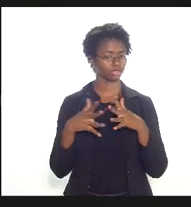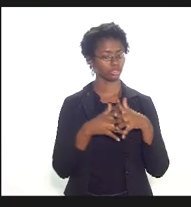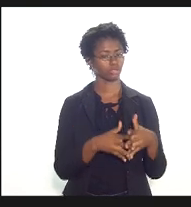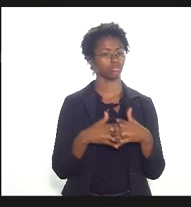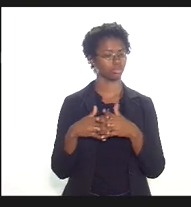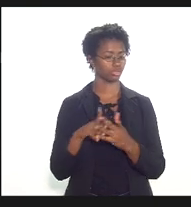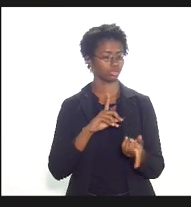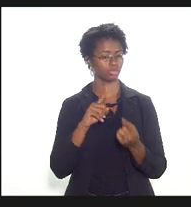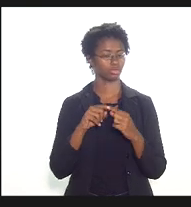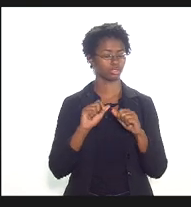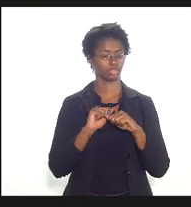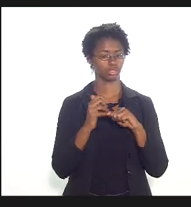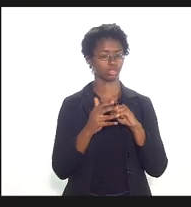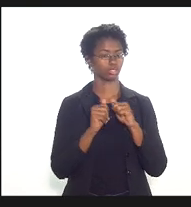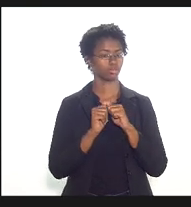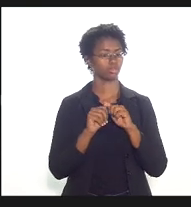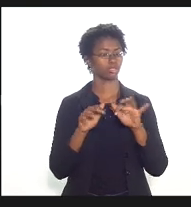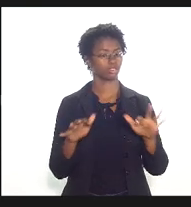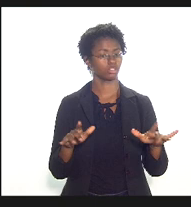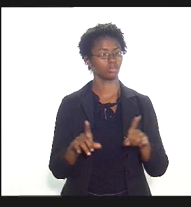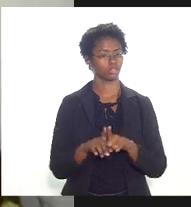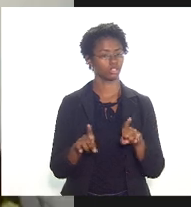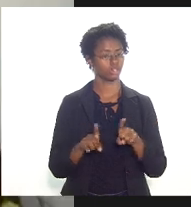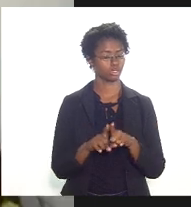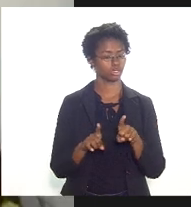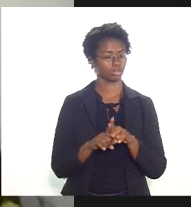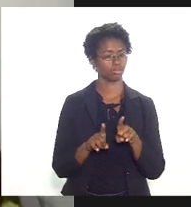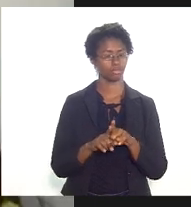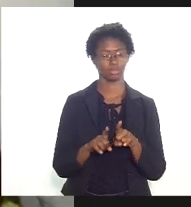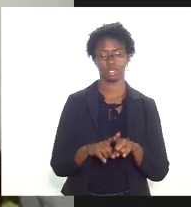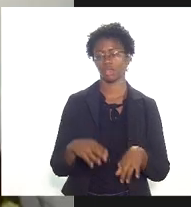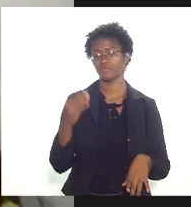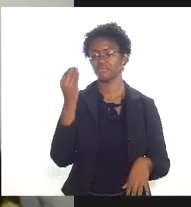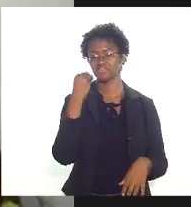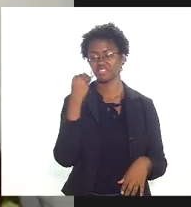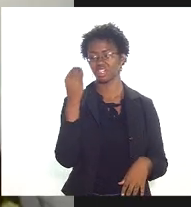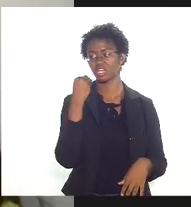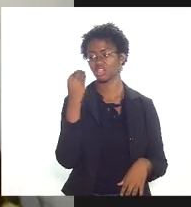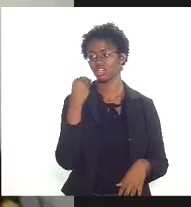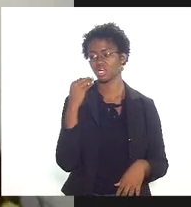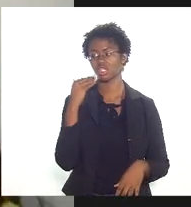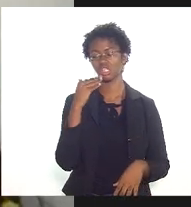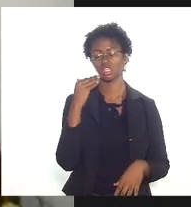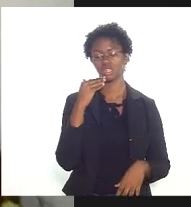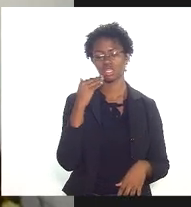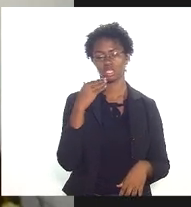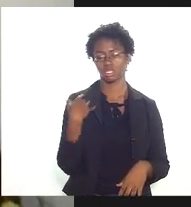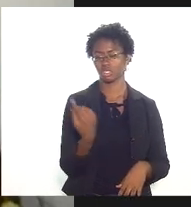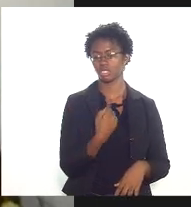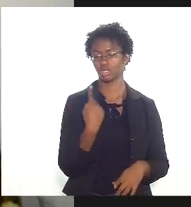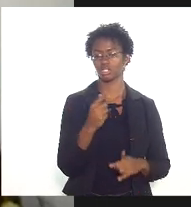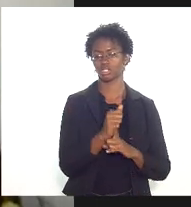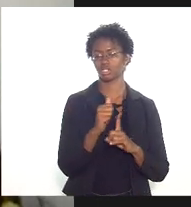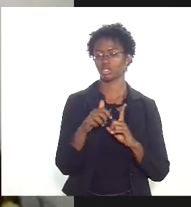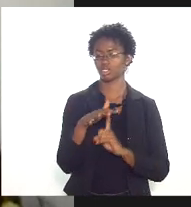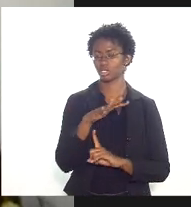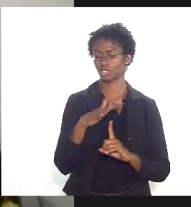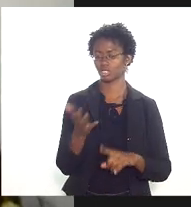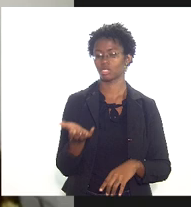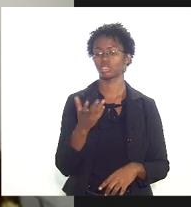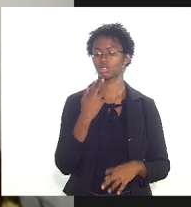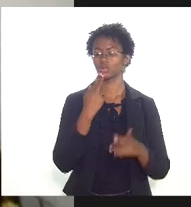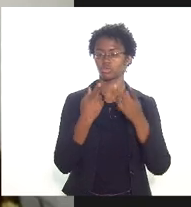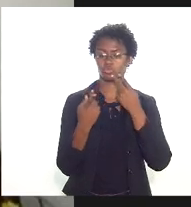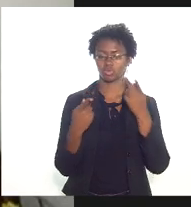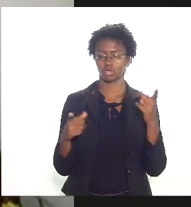pandemia com relação à situação de fragilidade na nossa sociedade quer